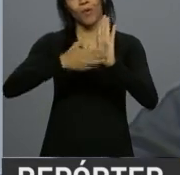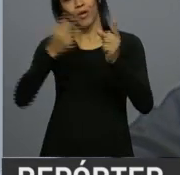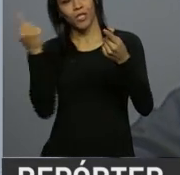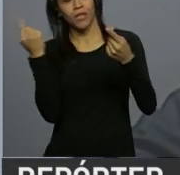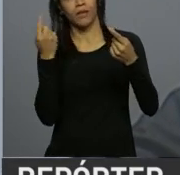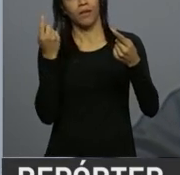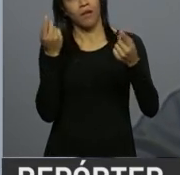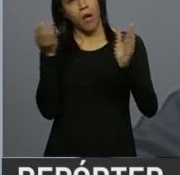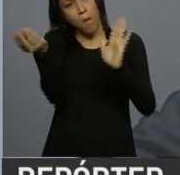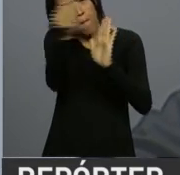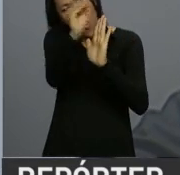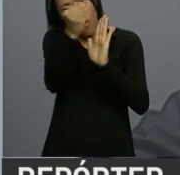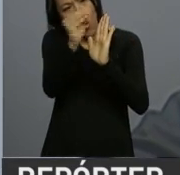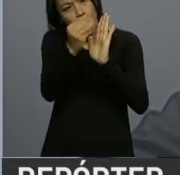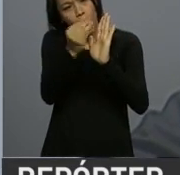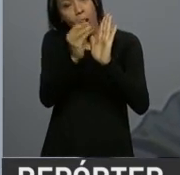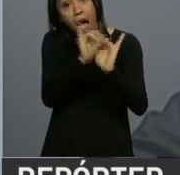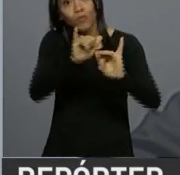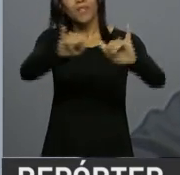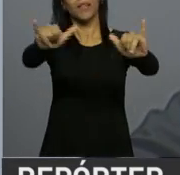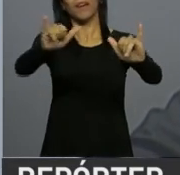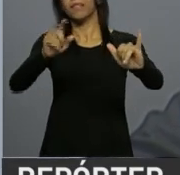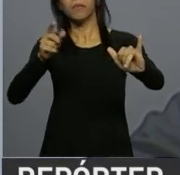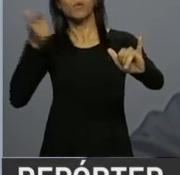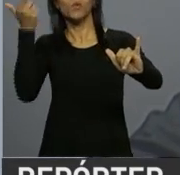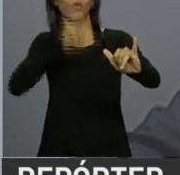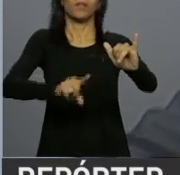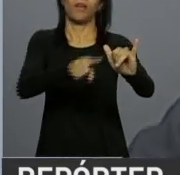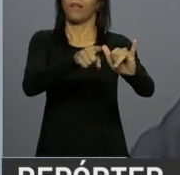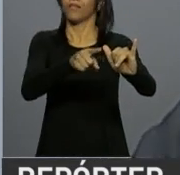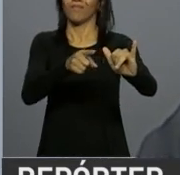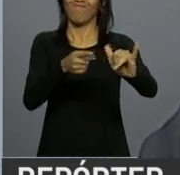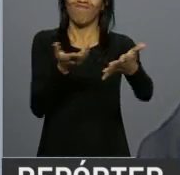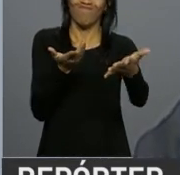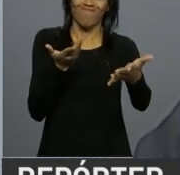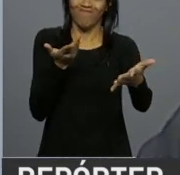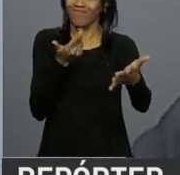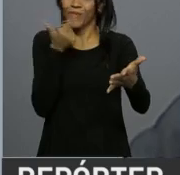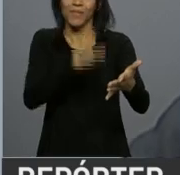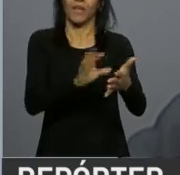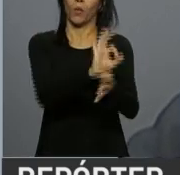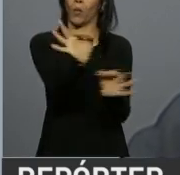que depois não se confirmam, por exemplo,